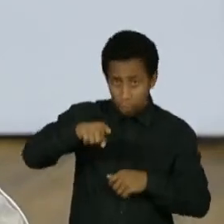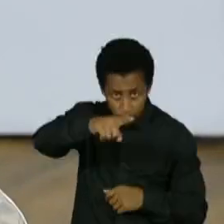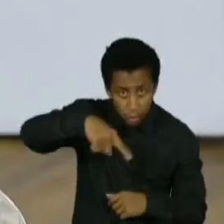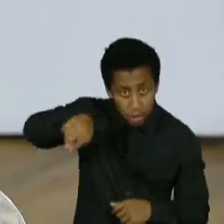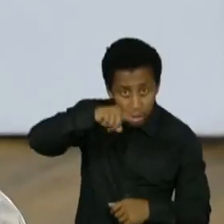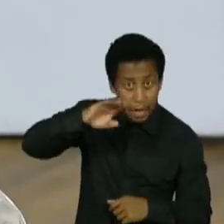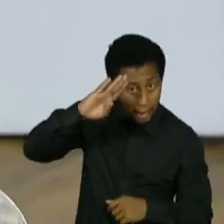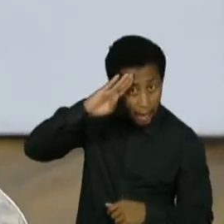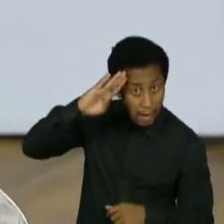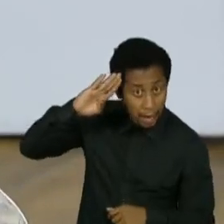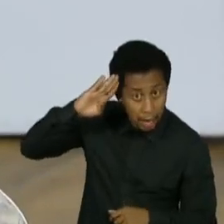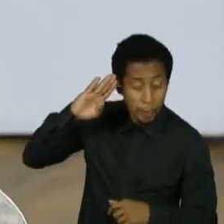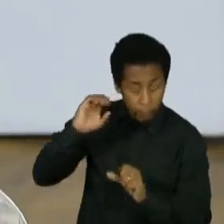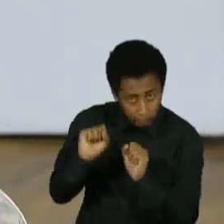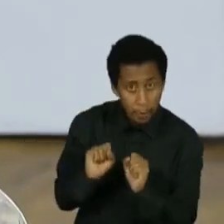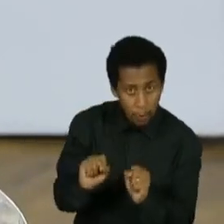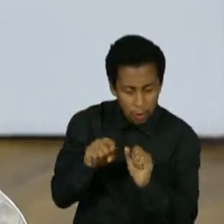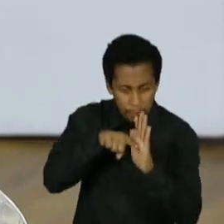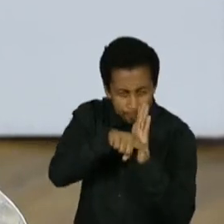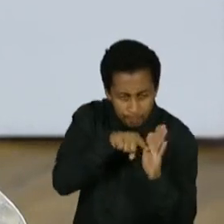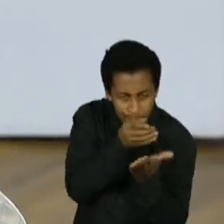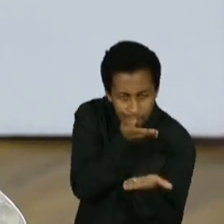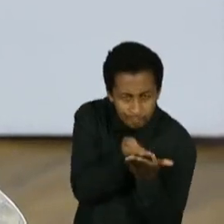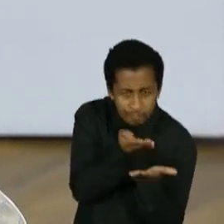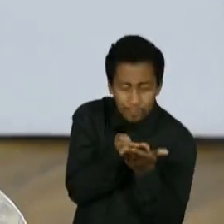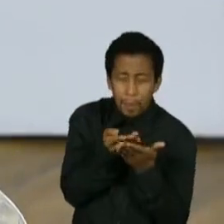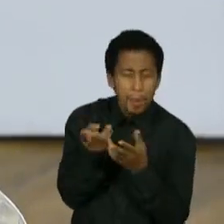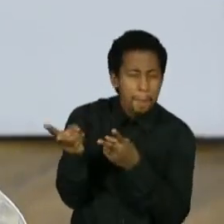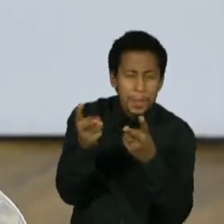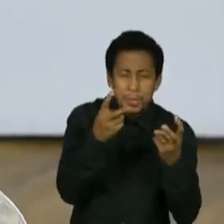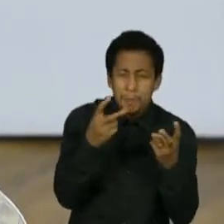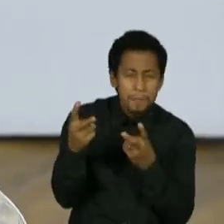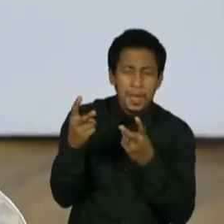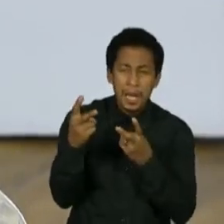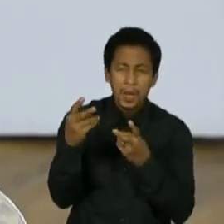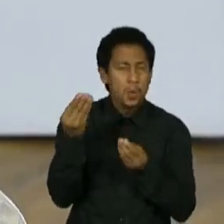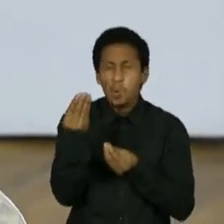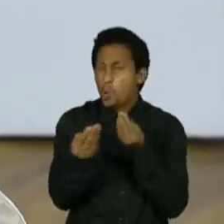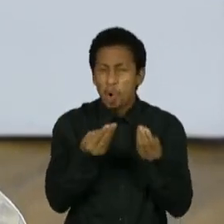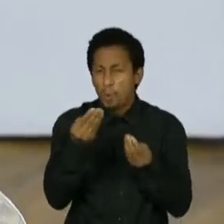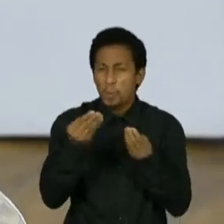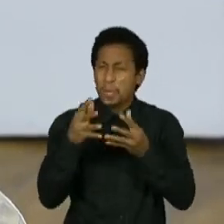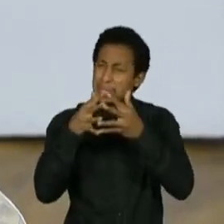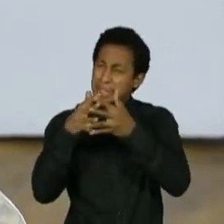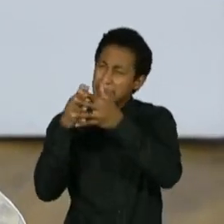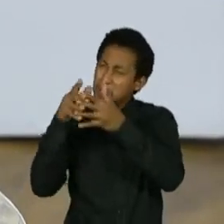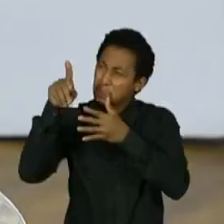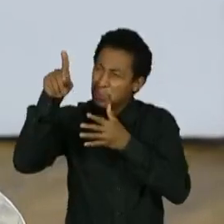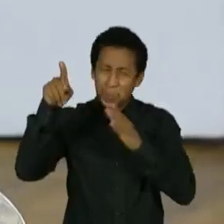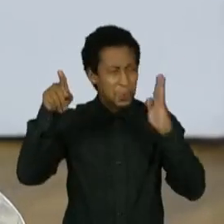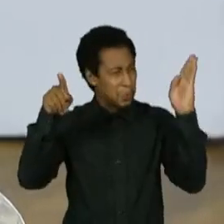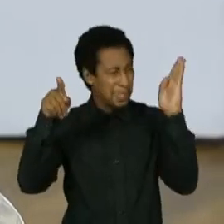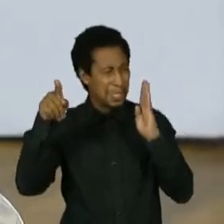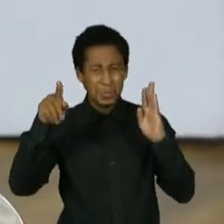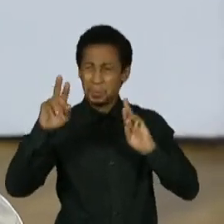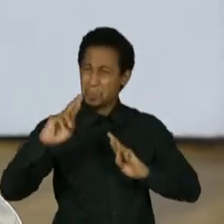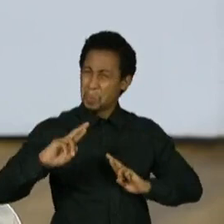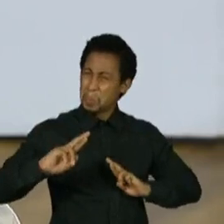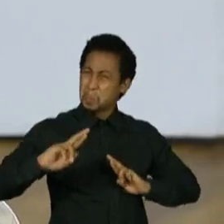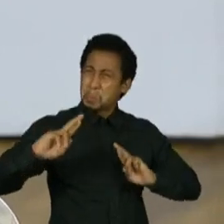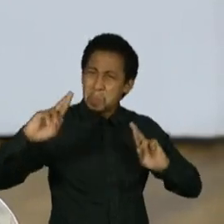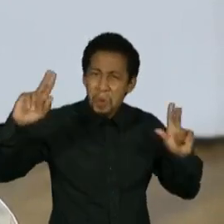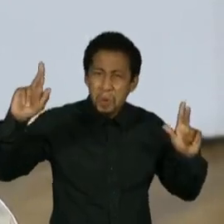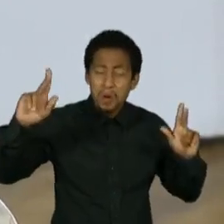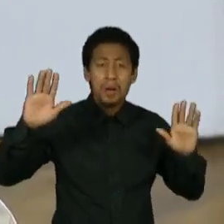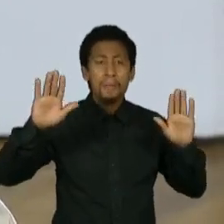poderão a se dedicar a isso mas como é que acontece aqui em países tão diferentes a manifestações